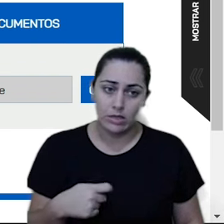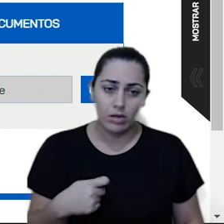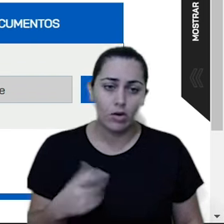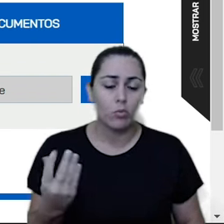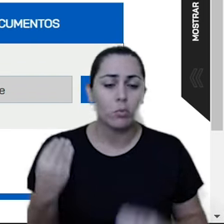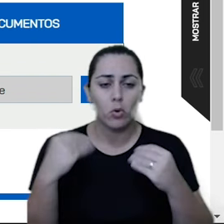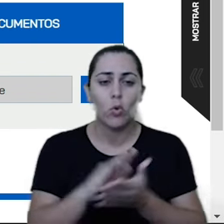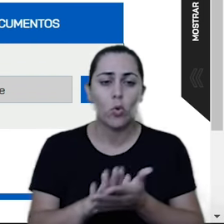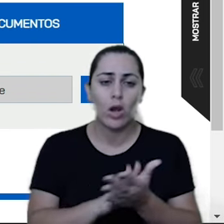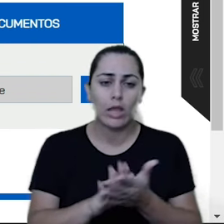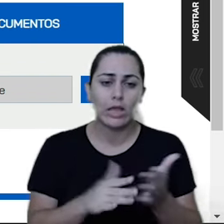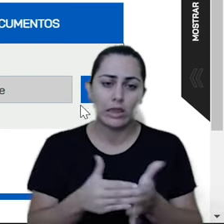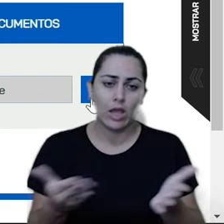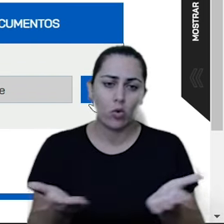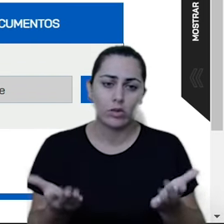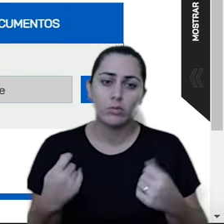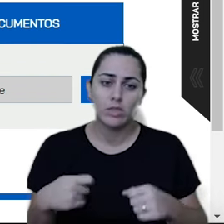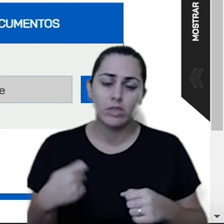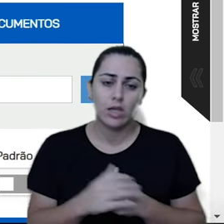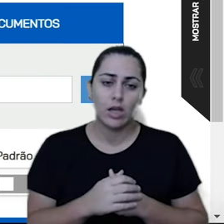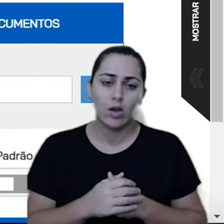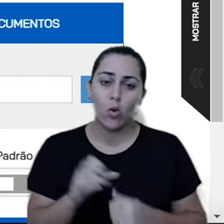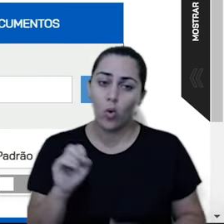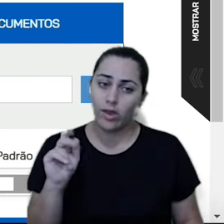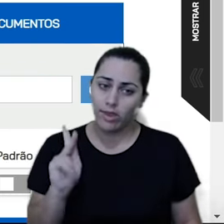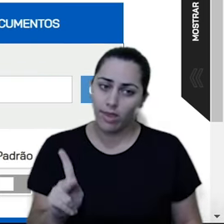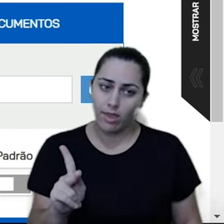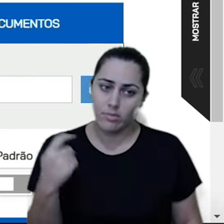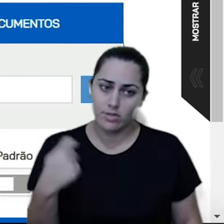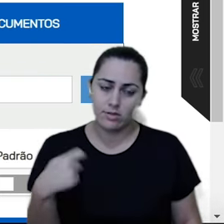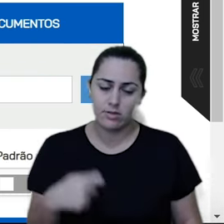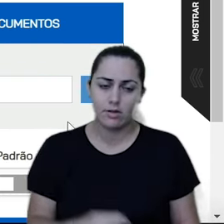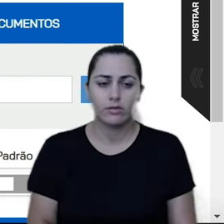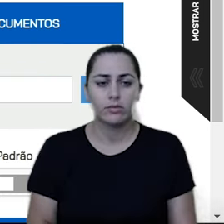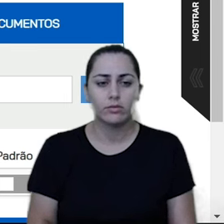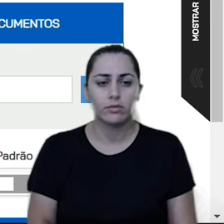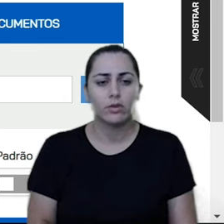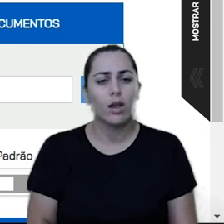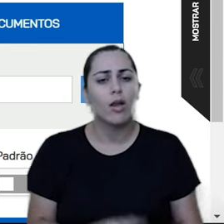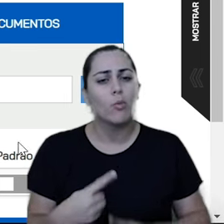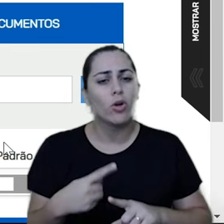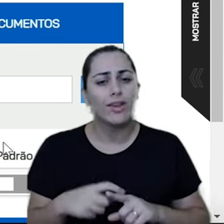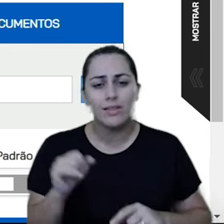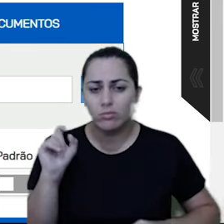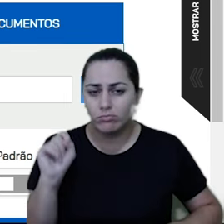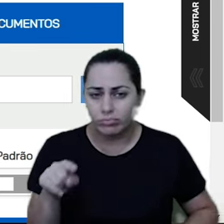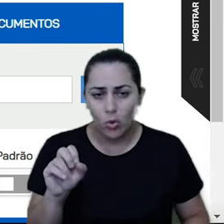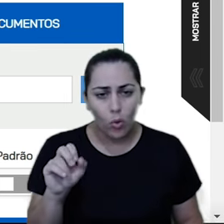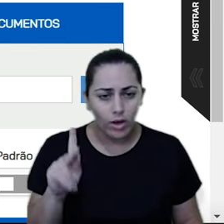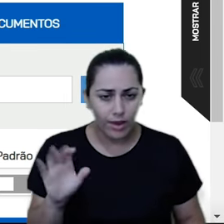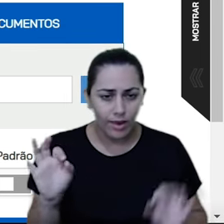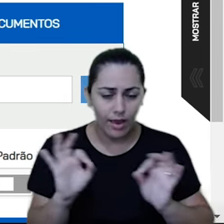endereço informado para esse cliente até o momento eu tenho clicar no Ok uhum porque se eu não clico no